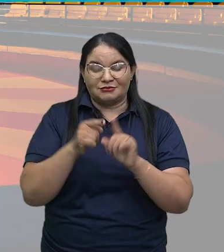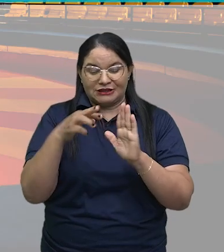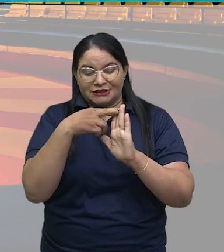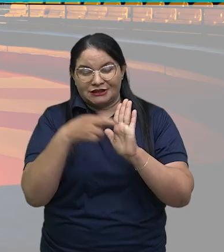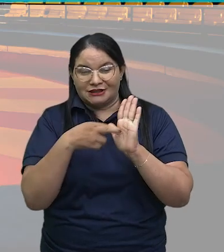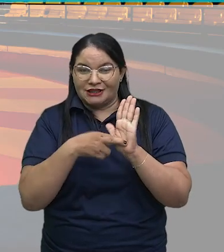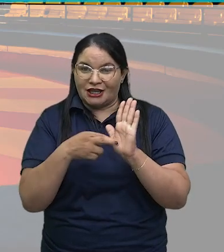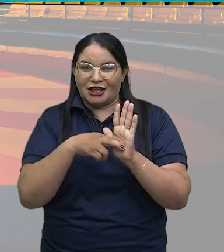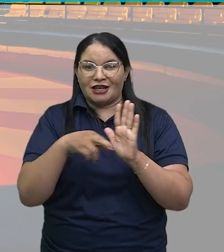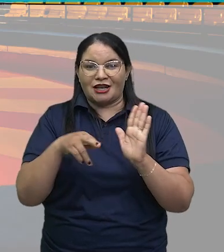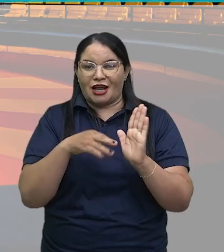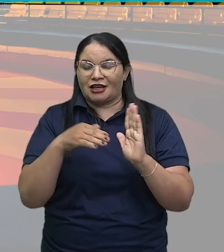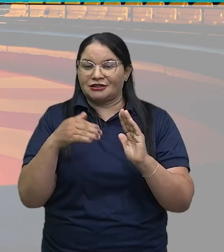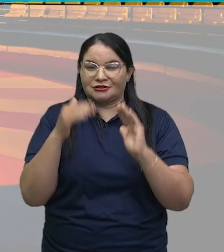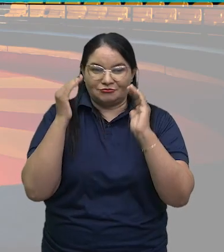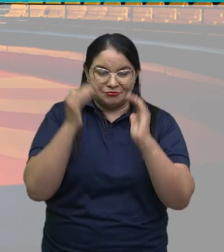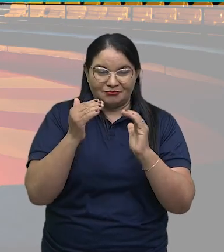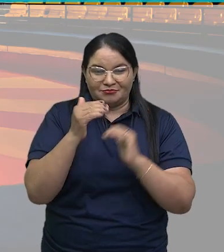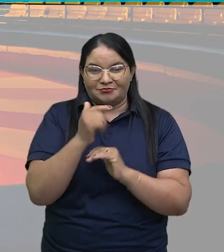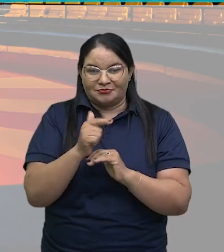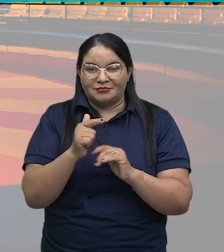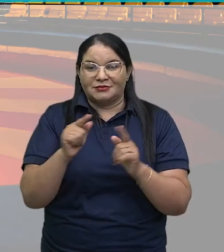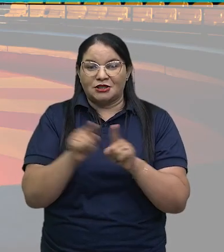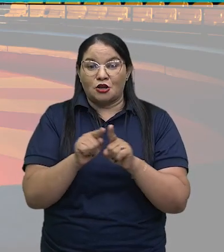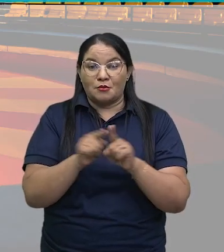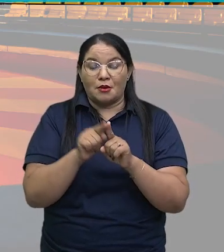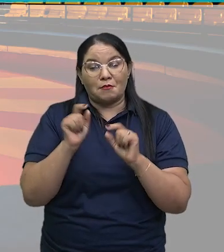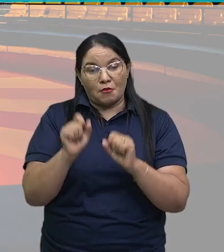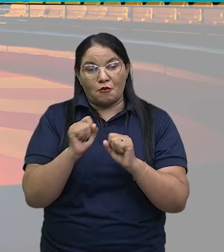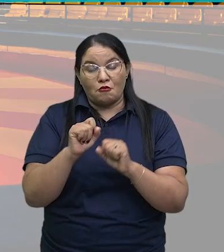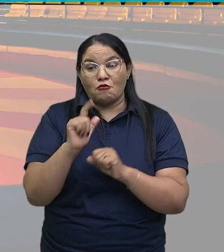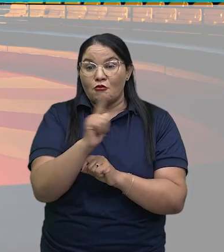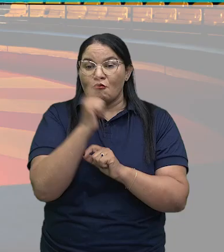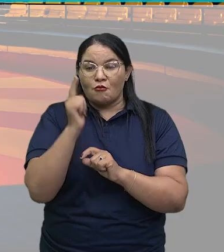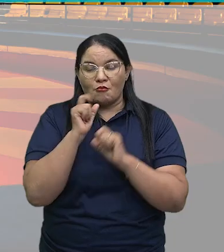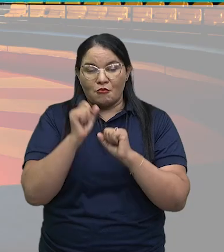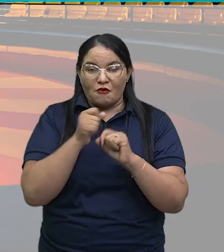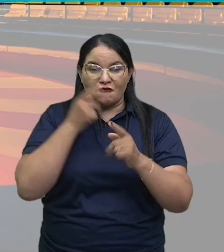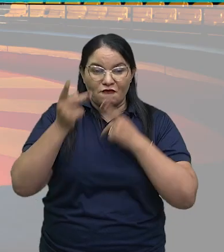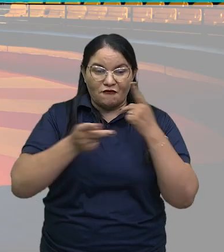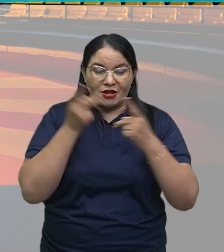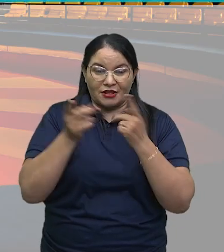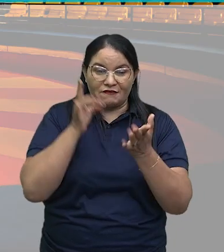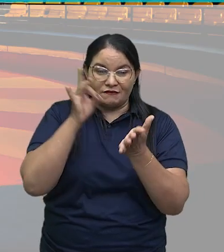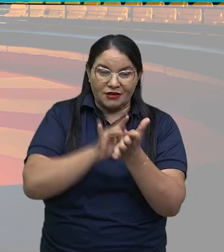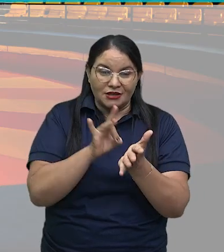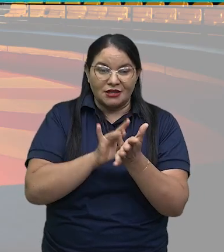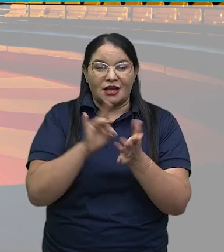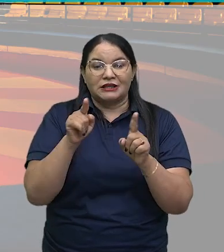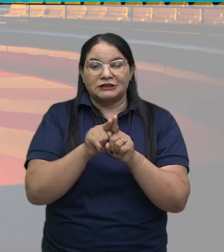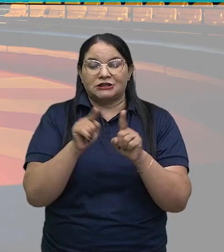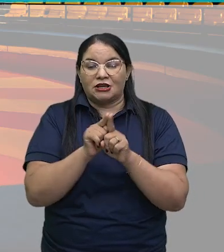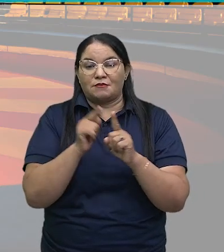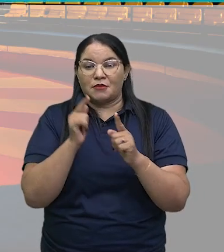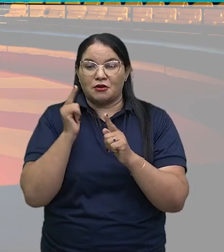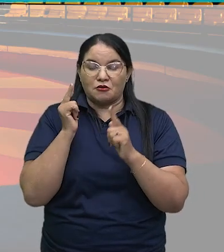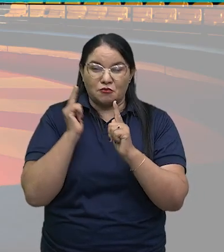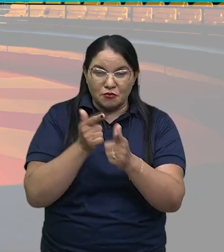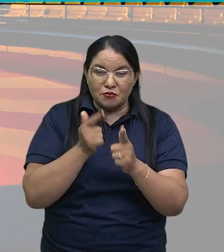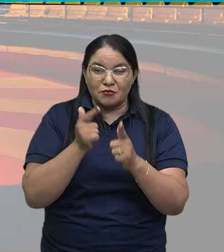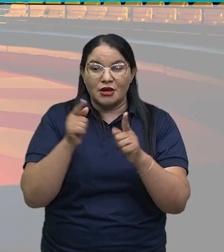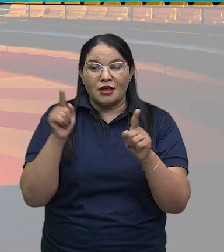sociais. Ele se torna o outro, aquele que pode falar verdades inconvenientes,